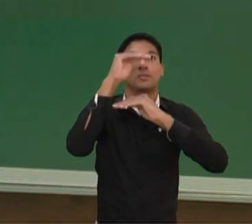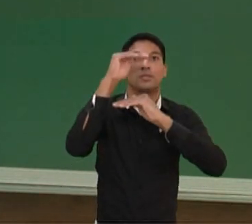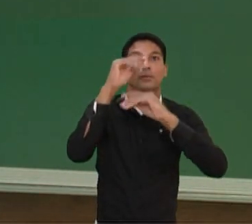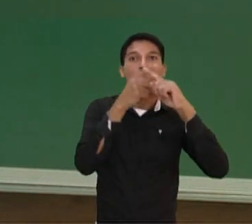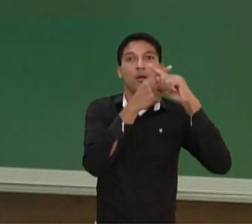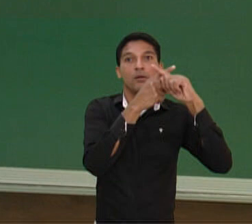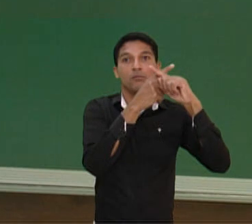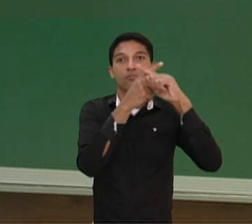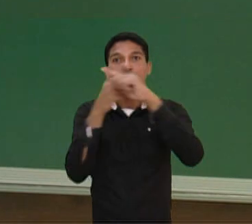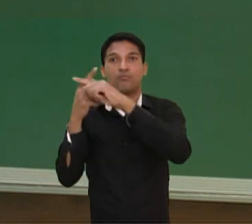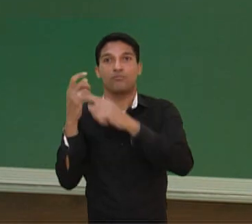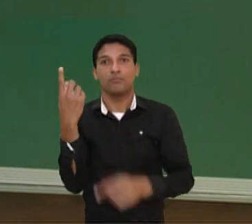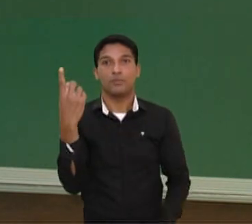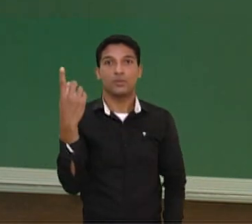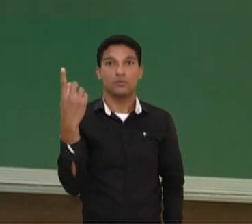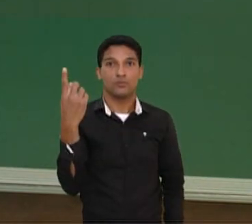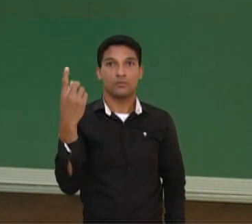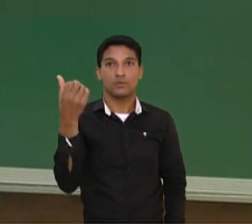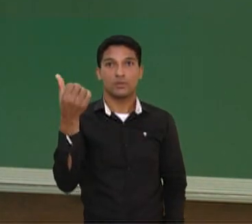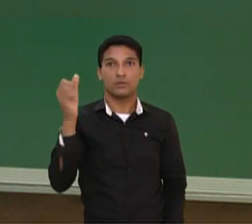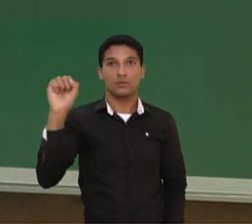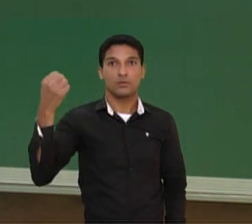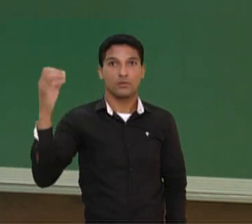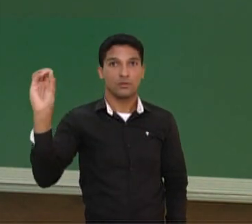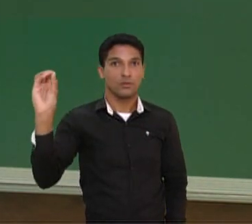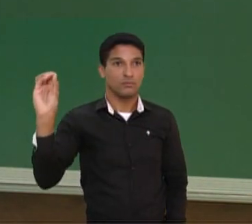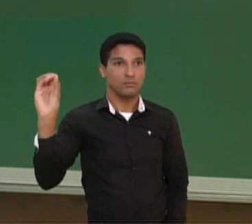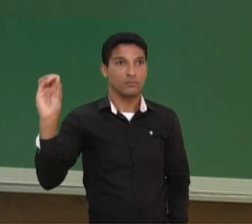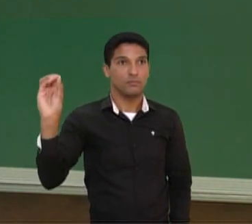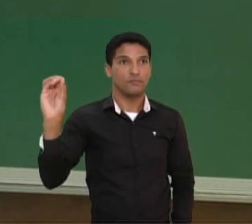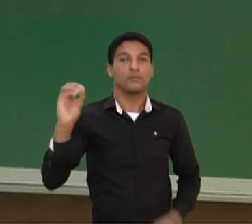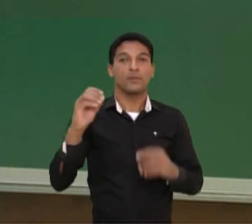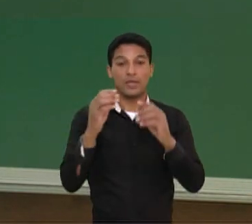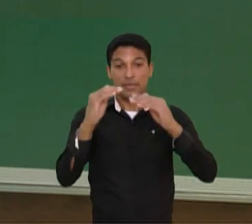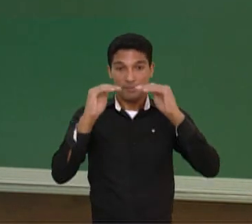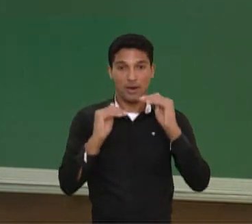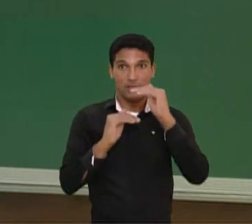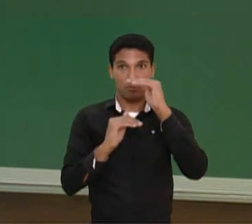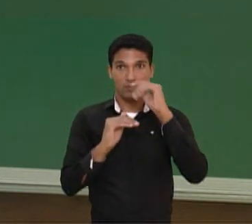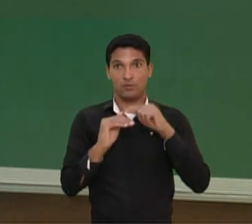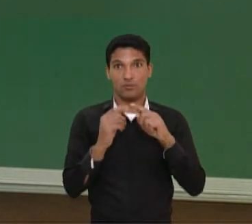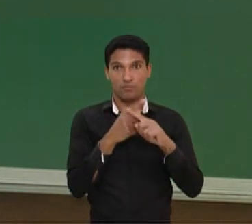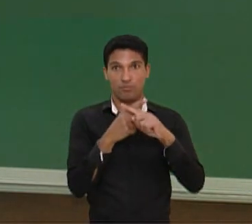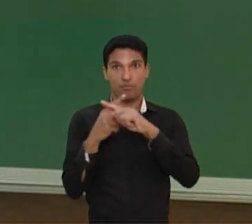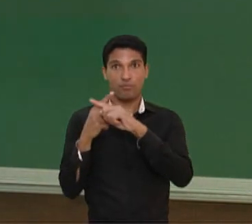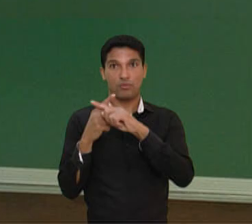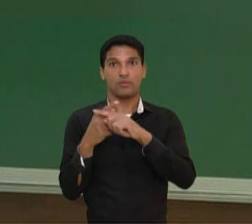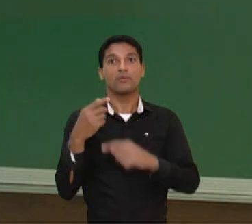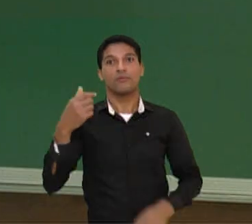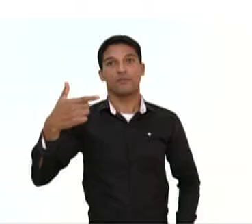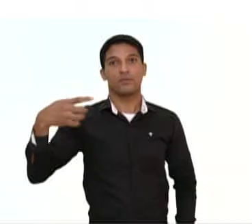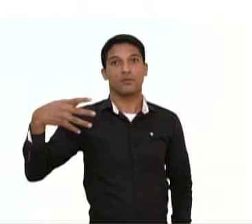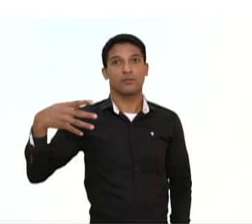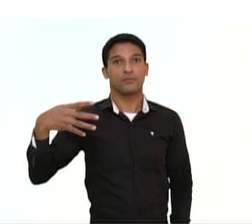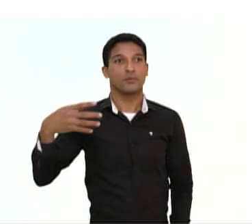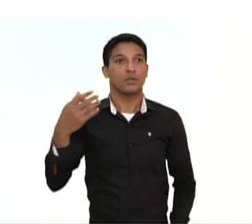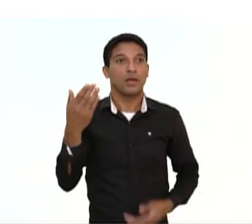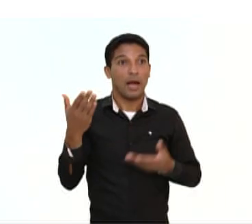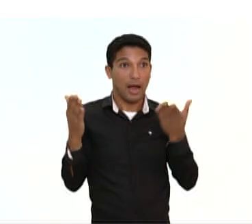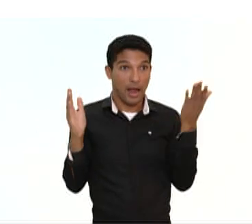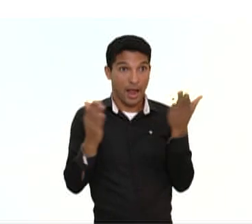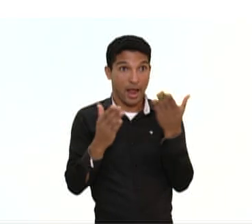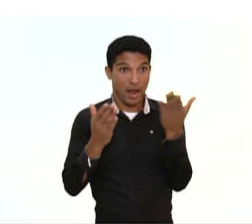deu 1.680 e multipliquei embaixo, deu 24, ok? Agora, simplificamos